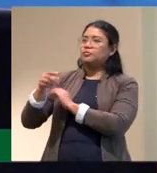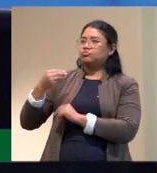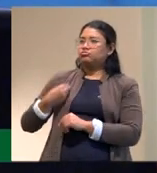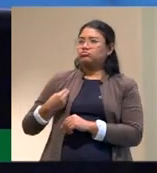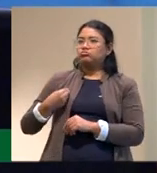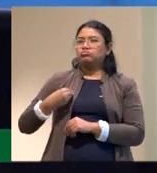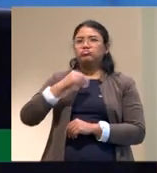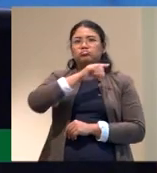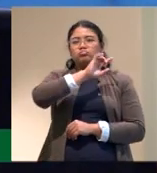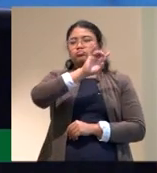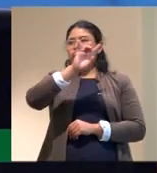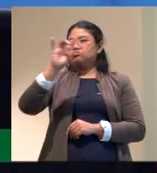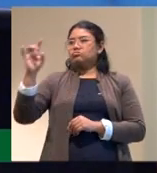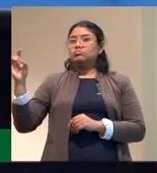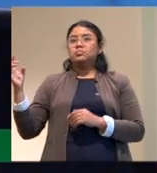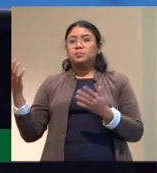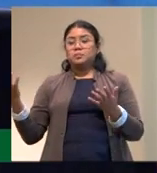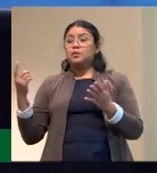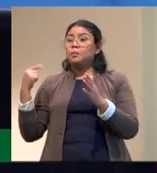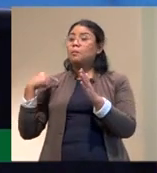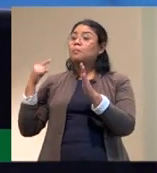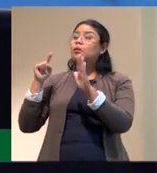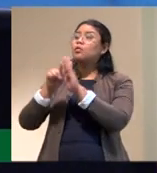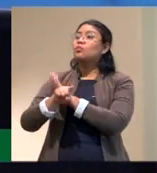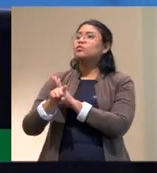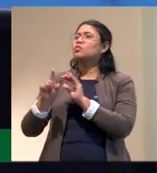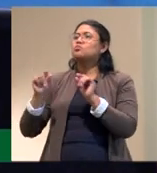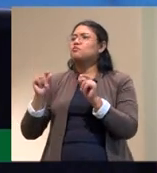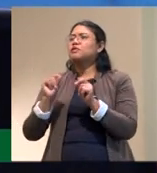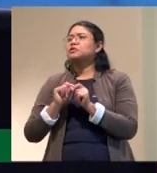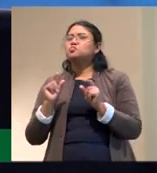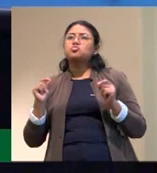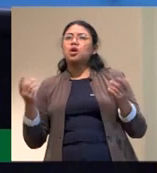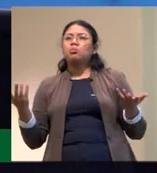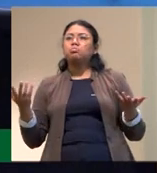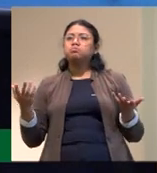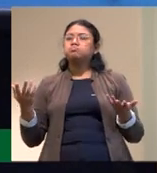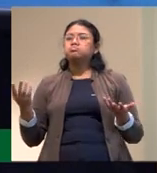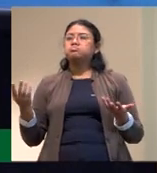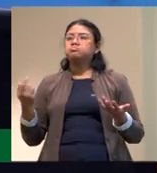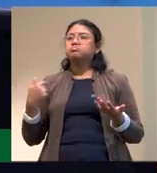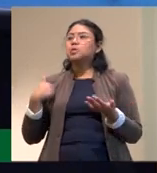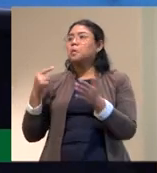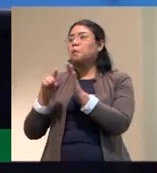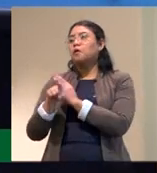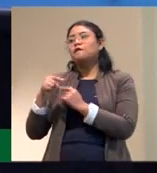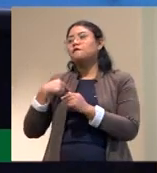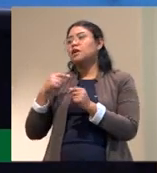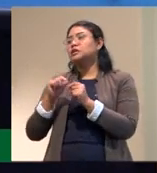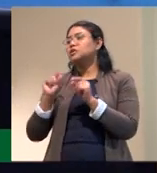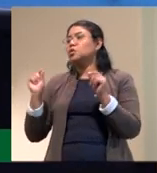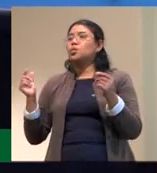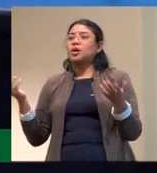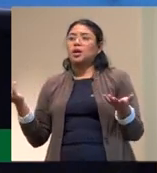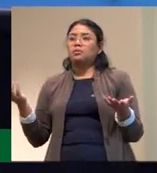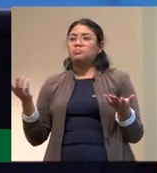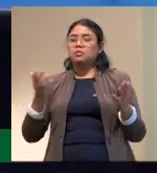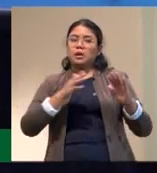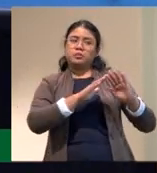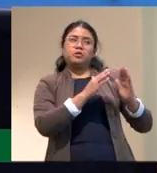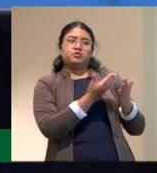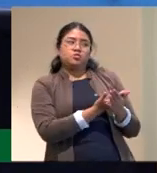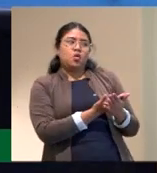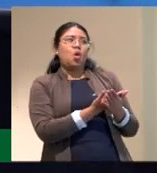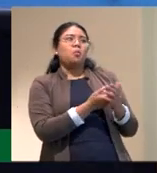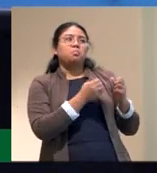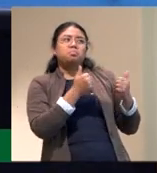nessa sala, e fui perguntar para ela o que eu fazia. Simplesmente isso, eu tinha saído da escola normal, estava